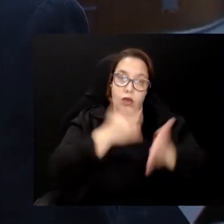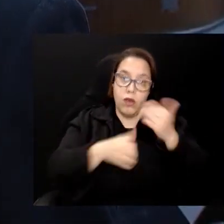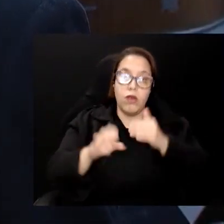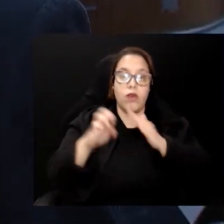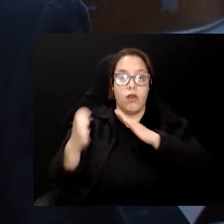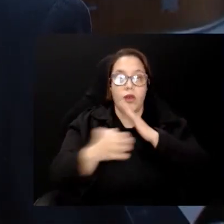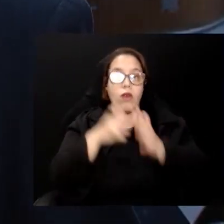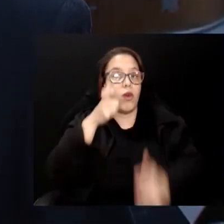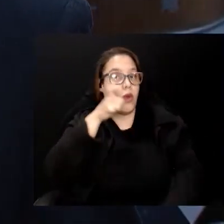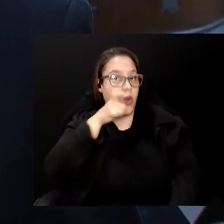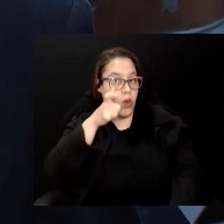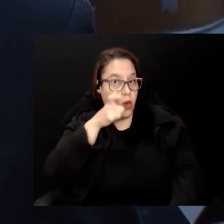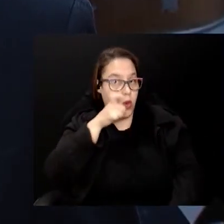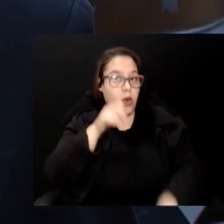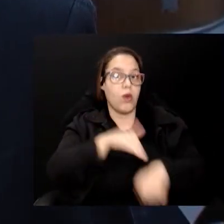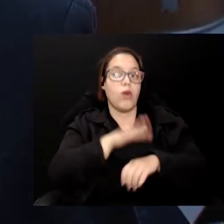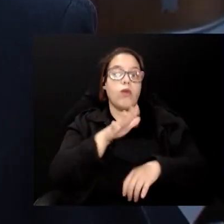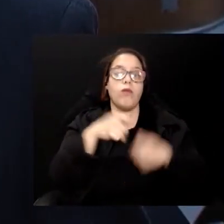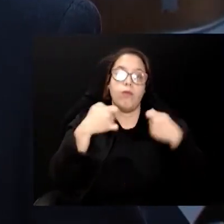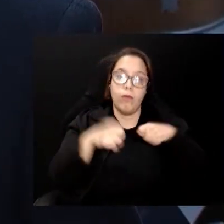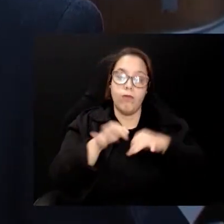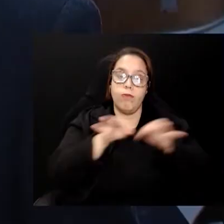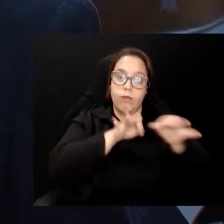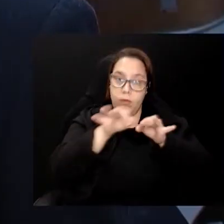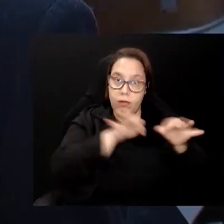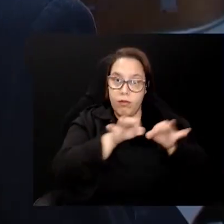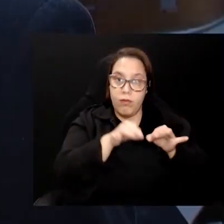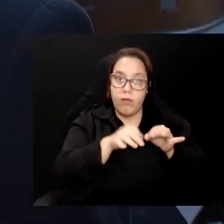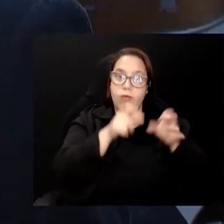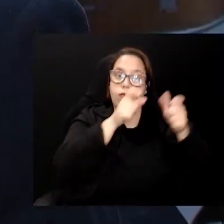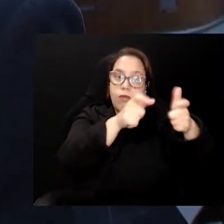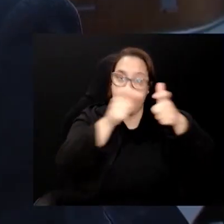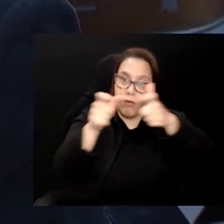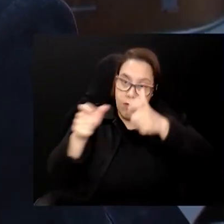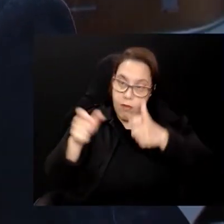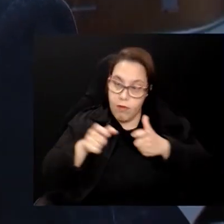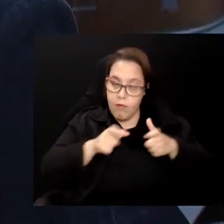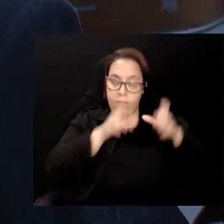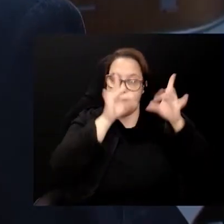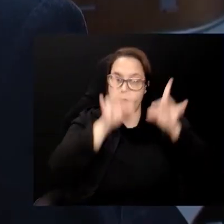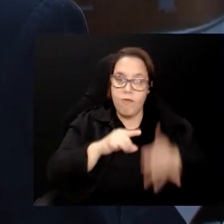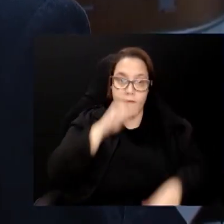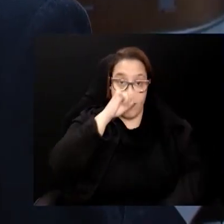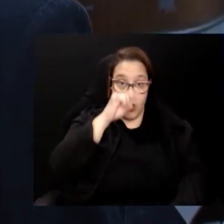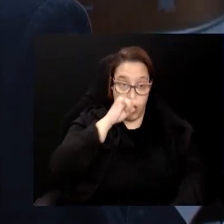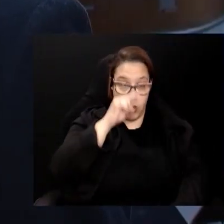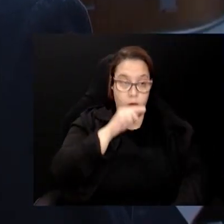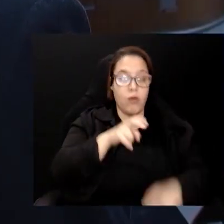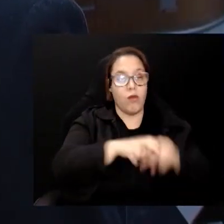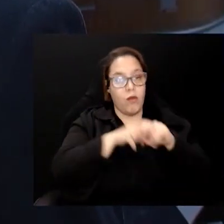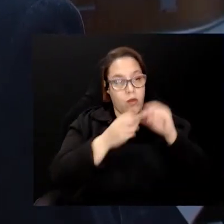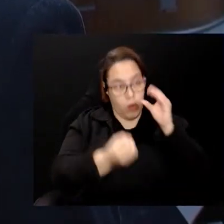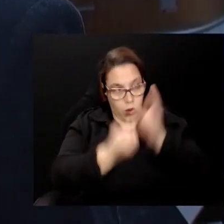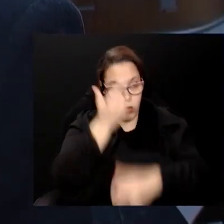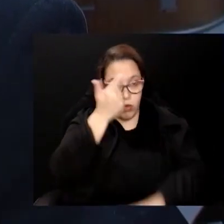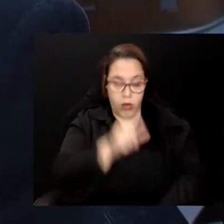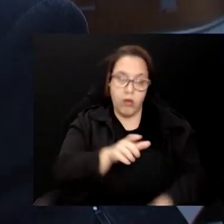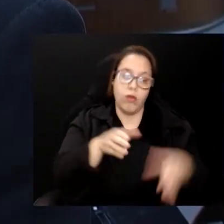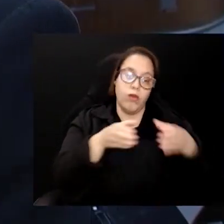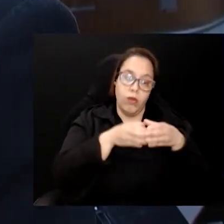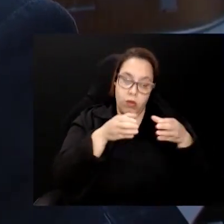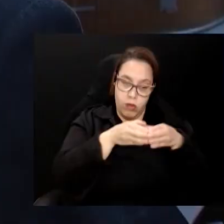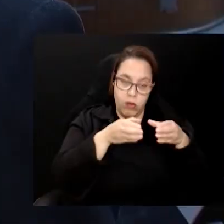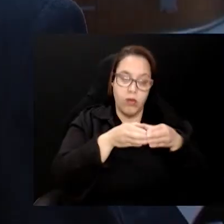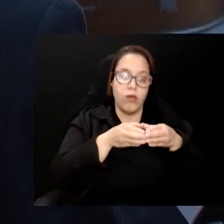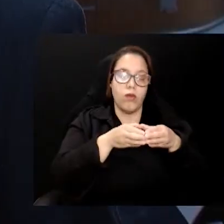mas precisa ainda regularizar uns pontos específicos do distrito. Por isso eu criei novamente essa comissão para terminar